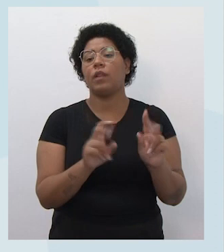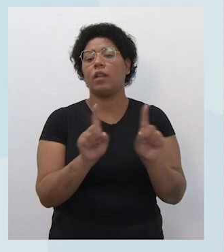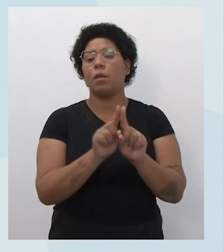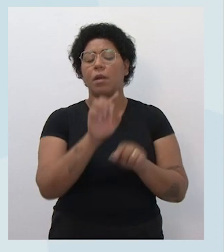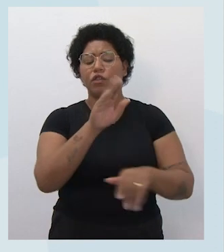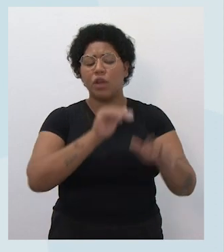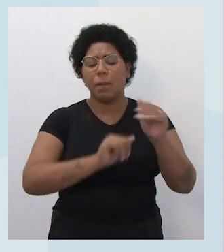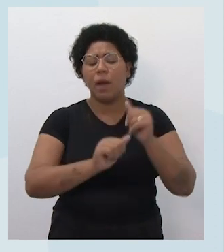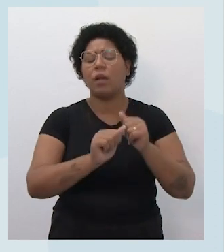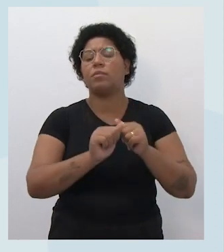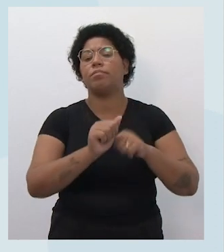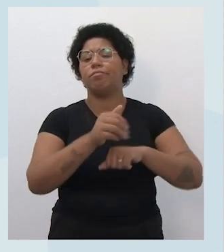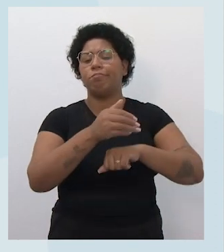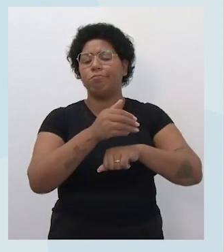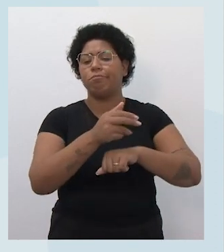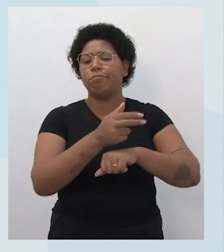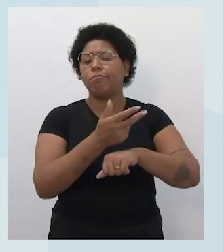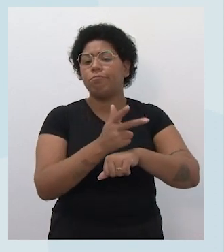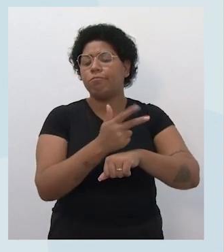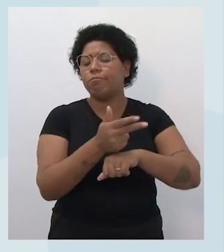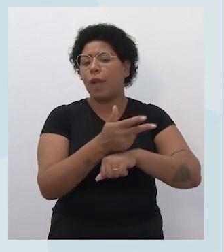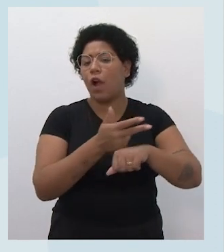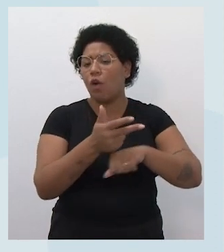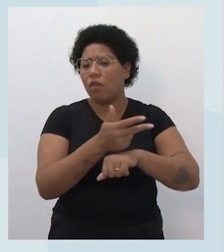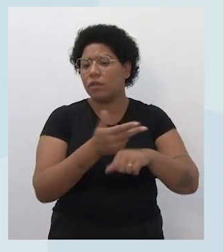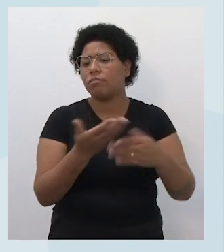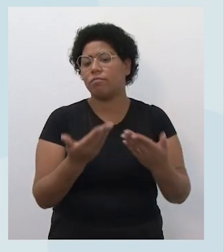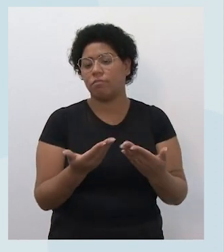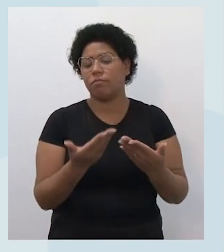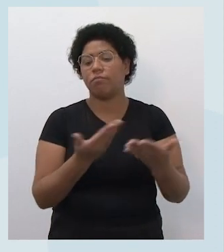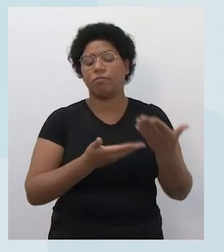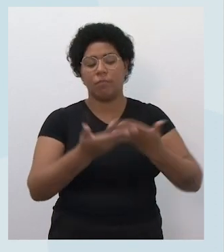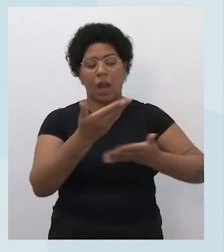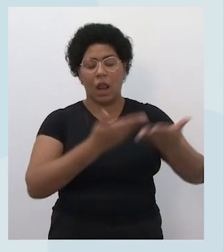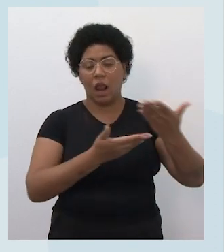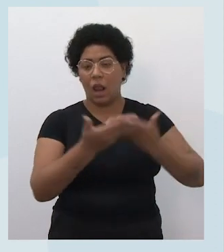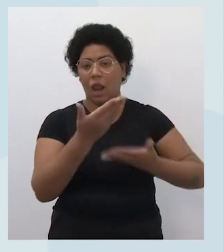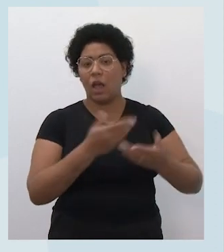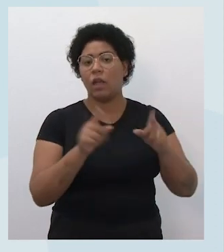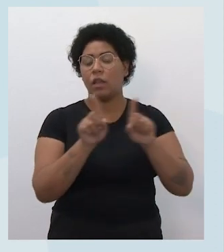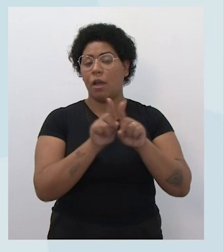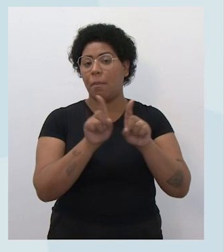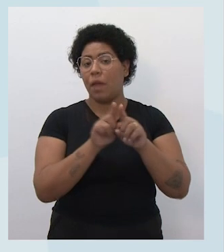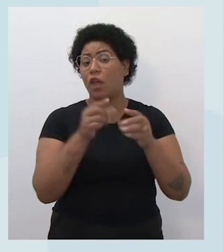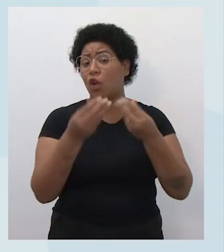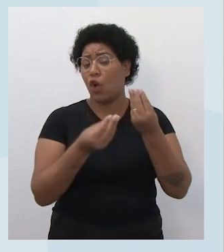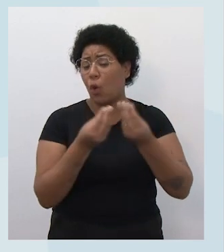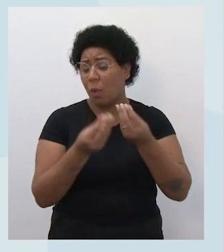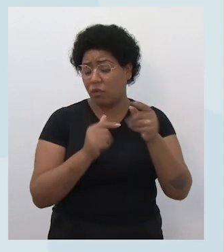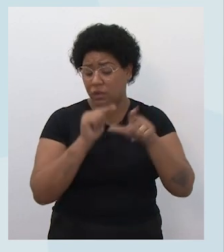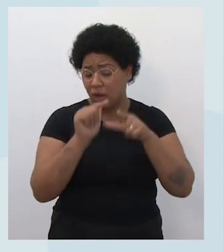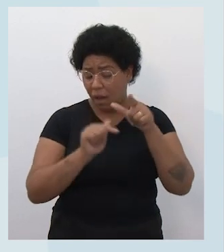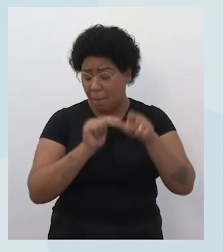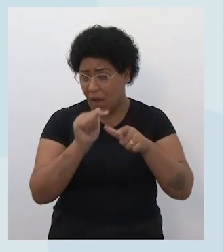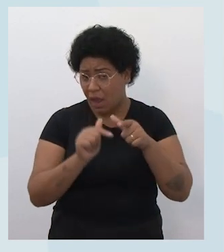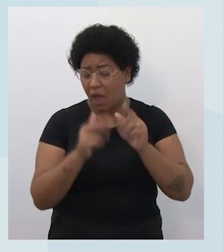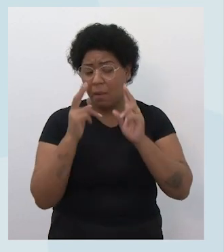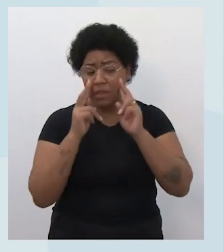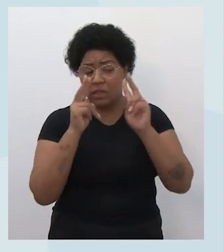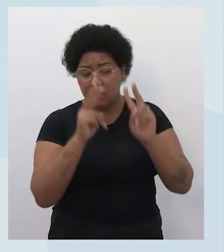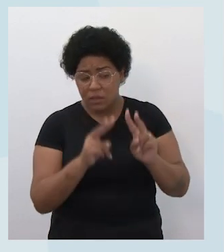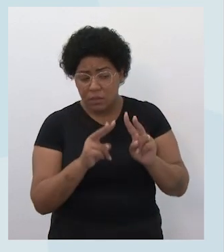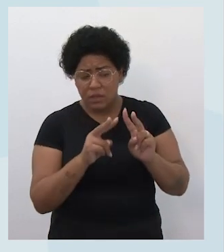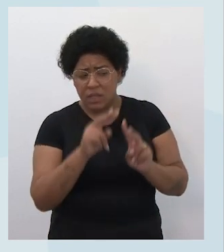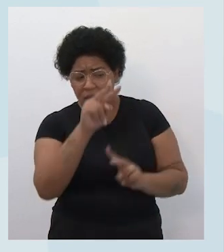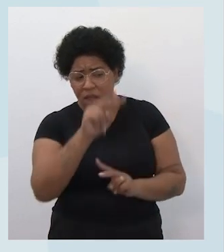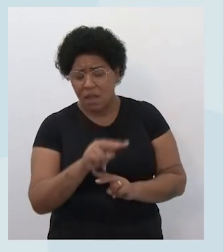coletiva, a organização e a atenção que o estudante tem com os recursos utilizados, a forma como ele faz o acompanhamento da aula,